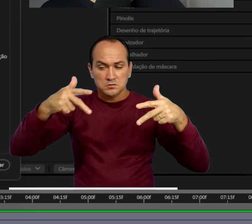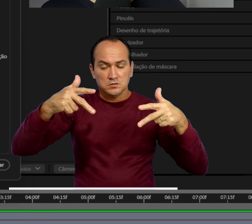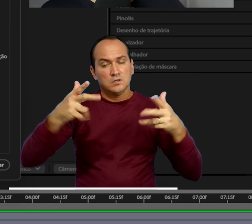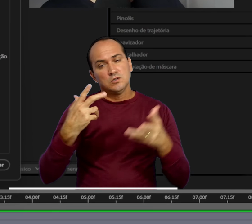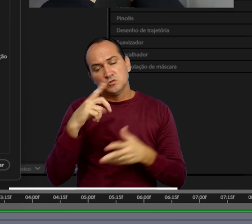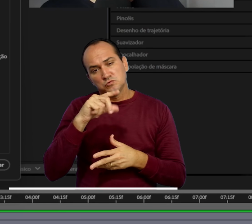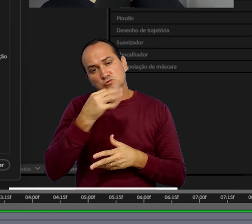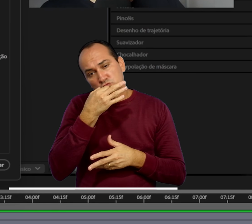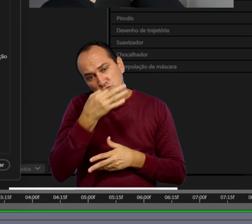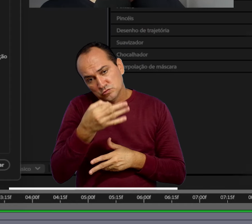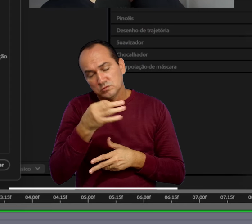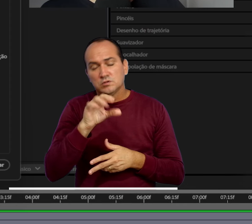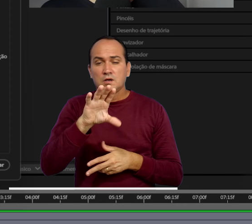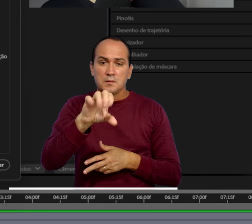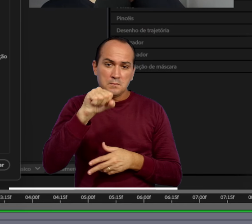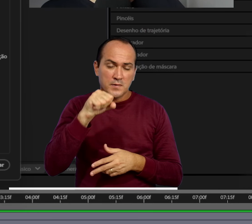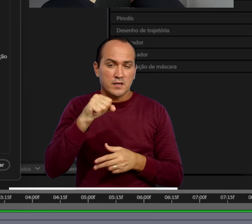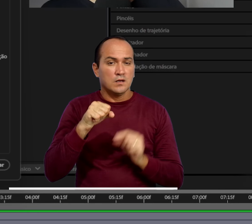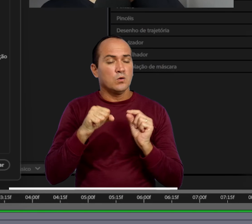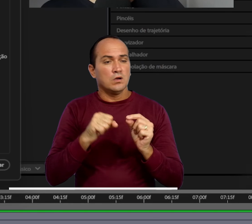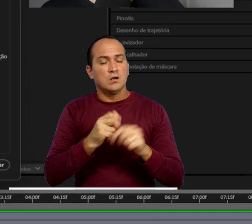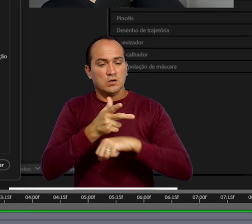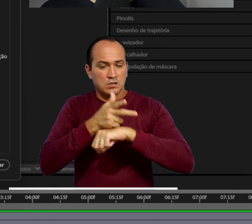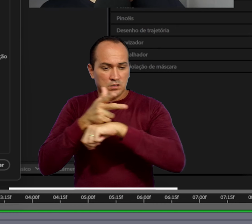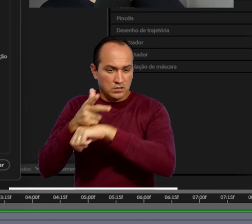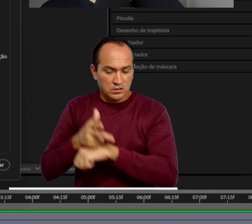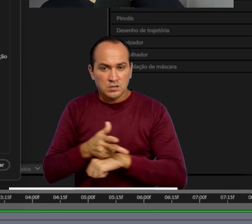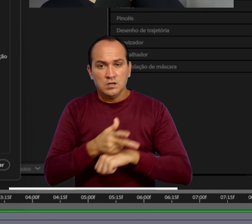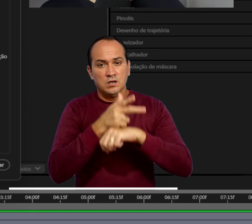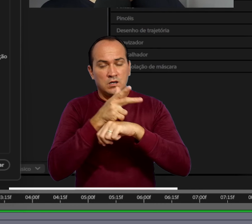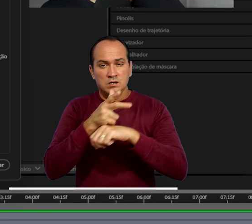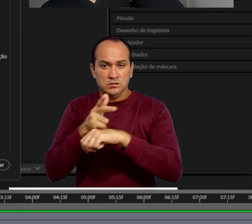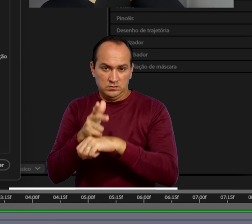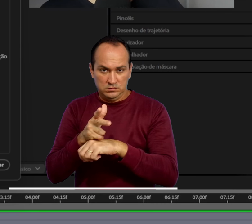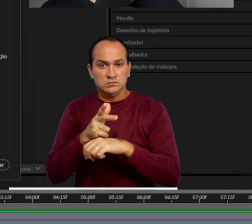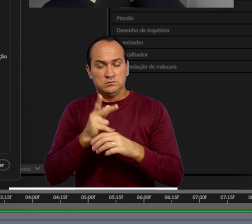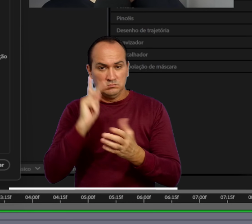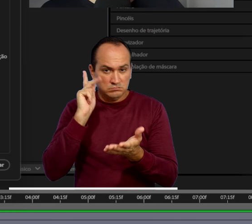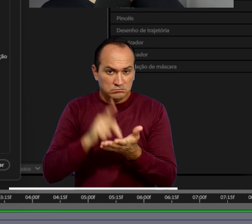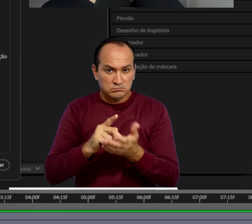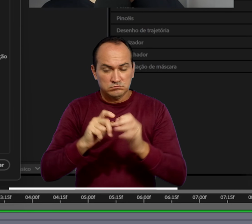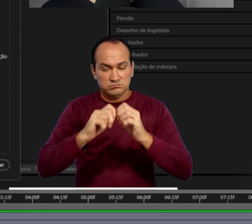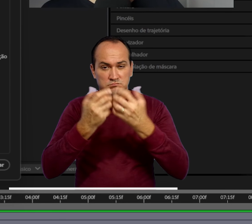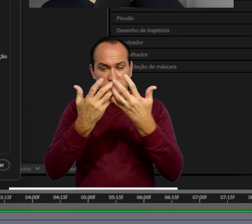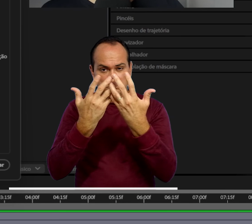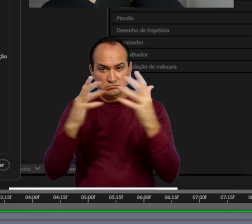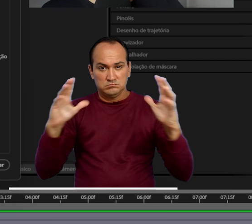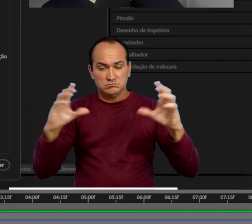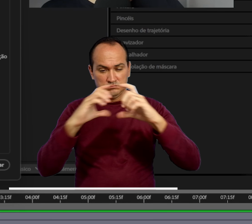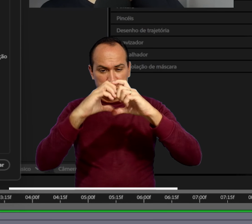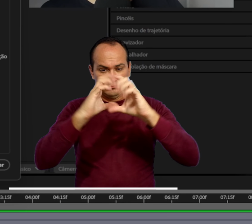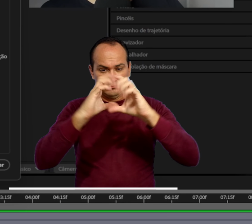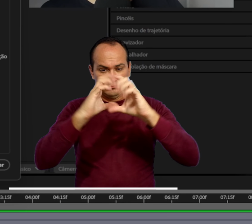você quiser, né? Mas eu sugiro que você pegue uma câmera que seja mais próxima de uma grande angular, uma lente, né, melhor dizendo,